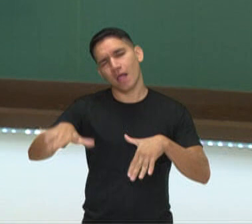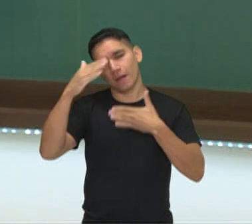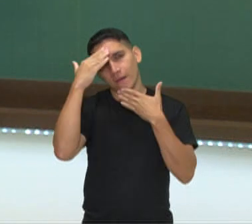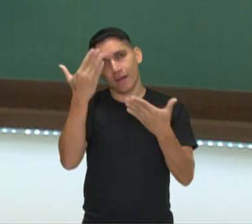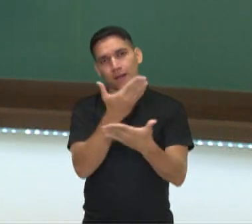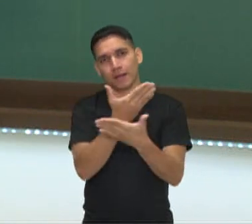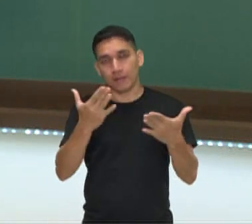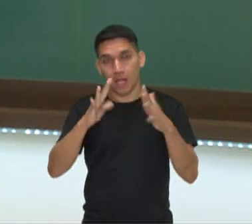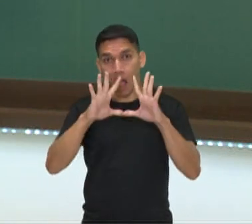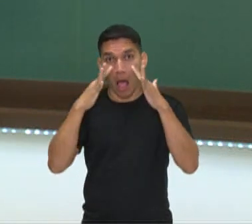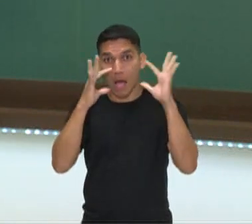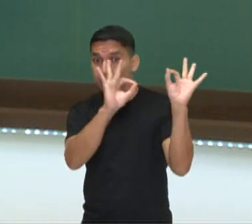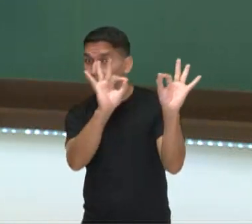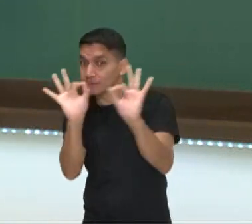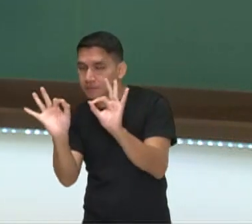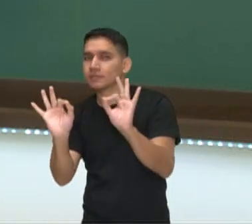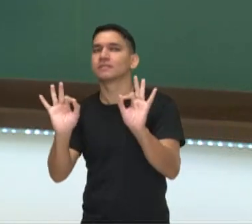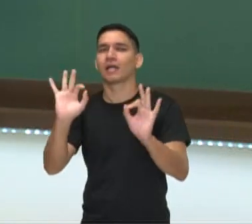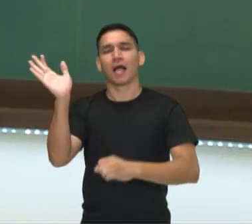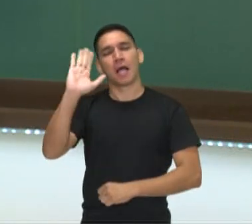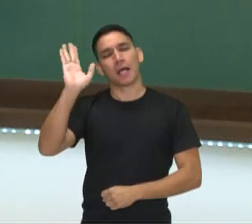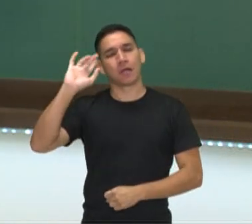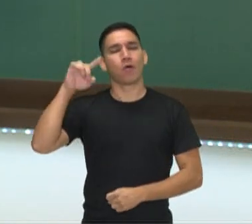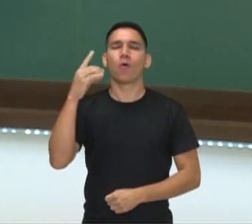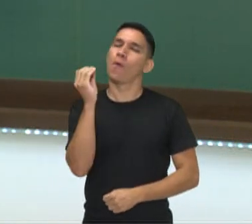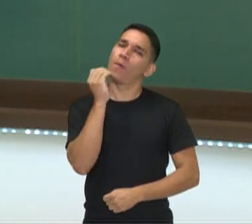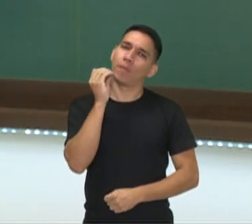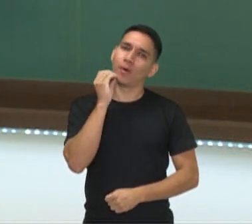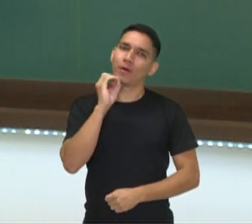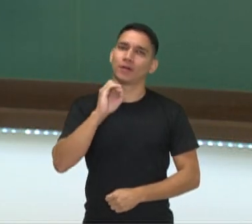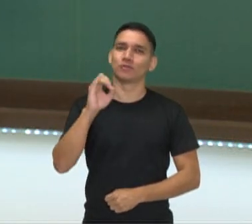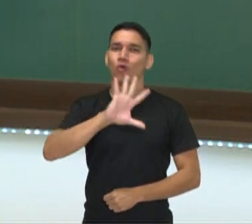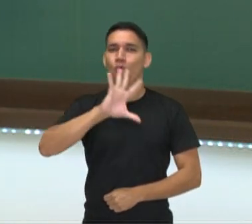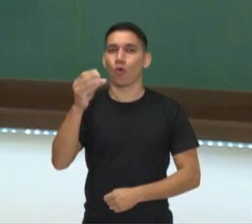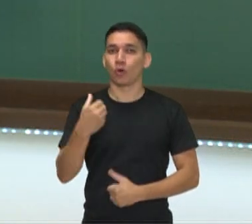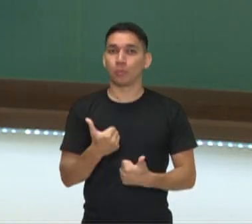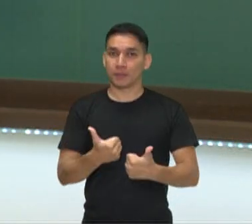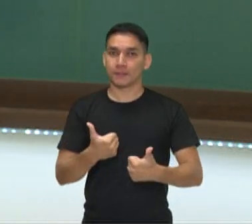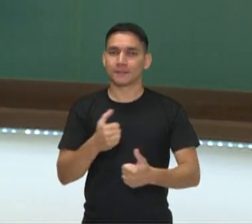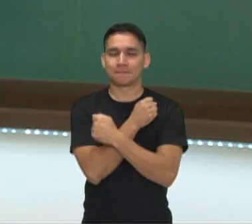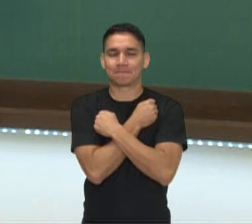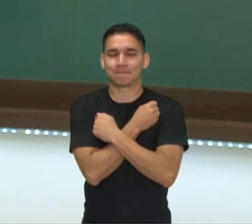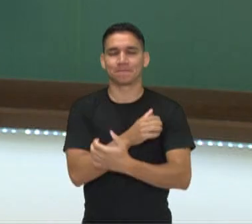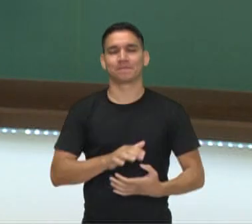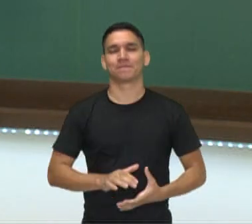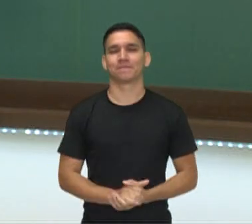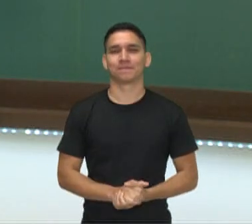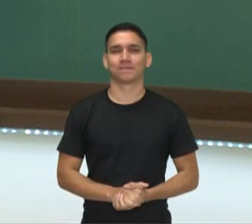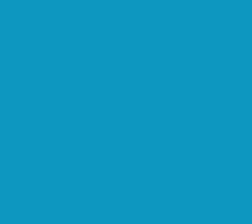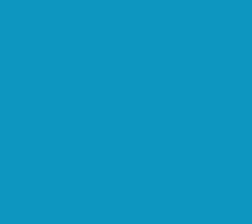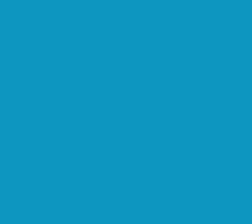demais a atenção de vocês. Até uma próxima oportunidade. Fiquem todos muito bem. Abraço para vocês.